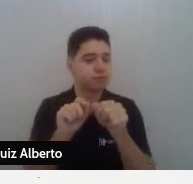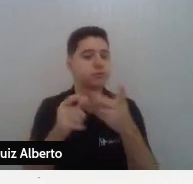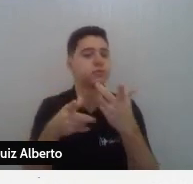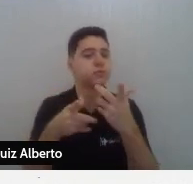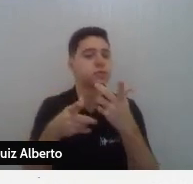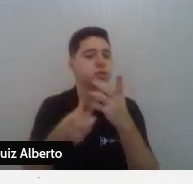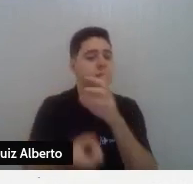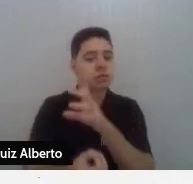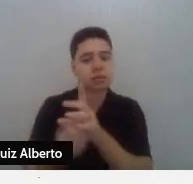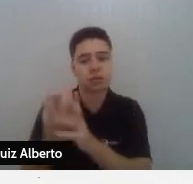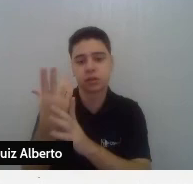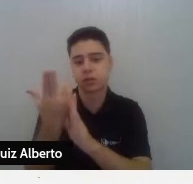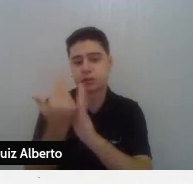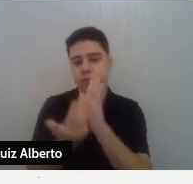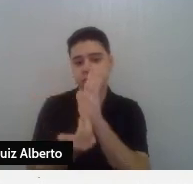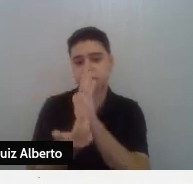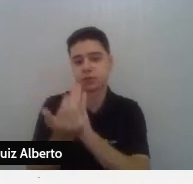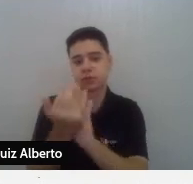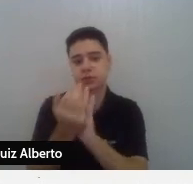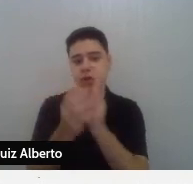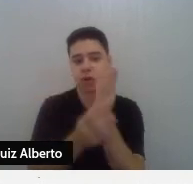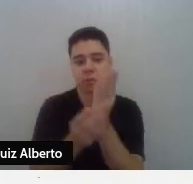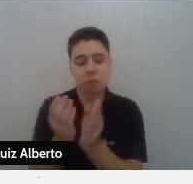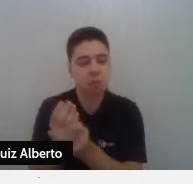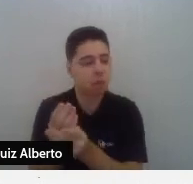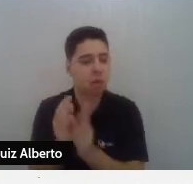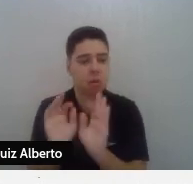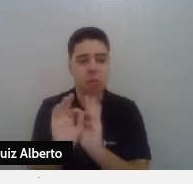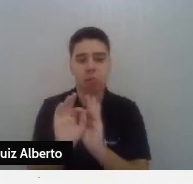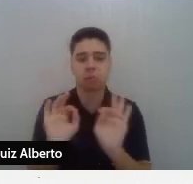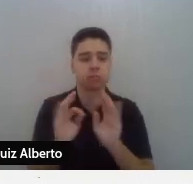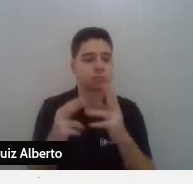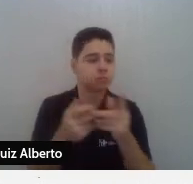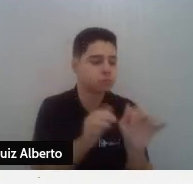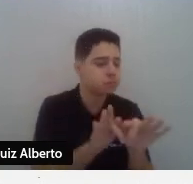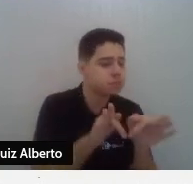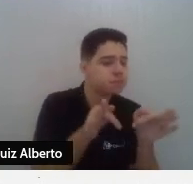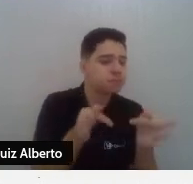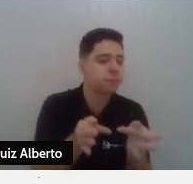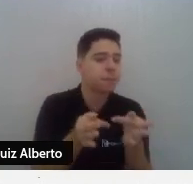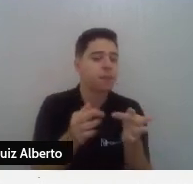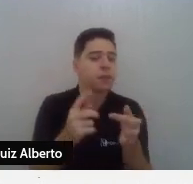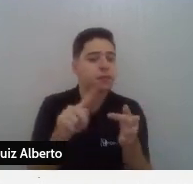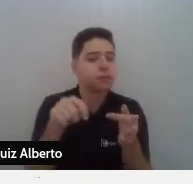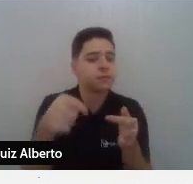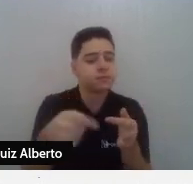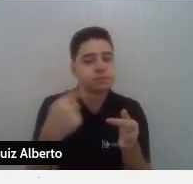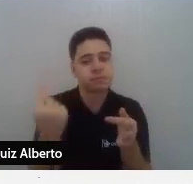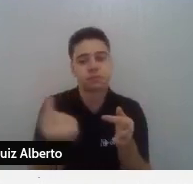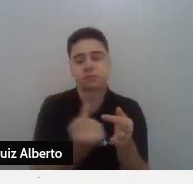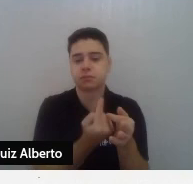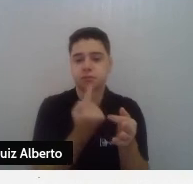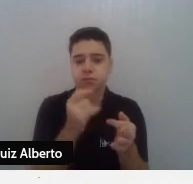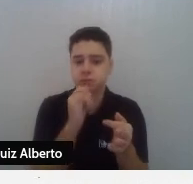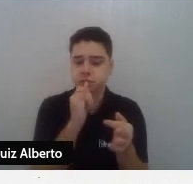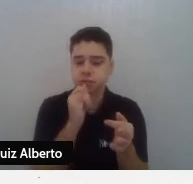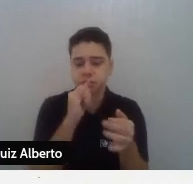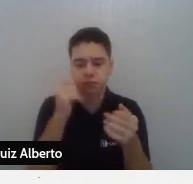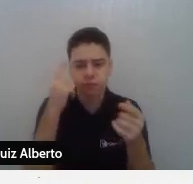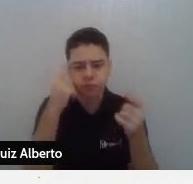esse desenho à mão livre, bem simples, para depois a gente